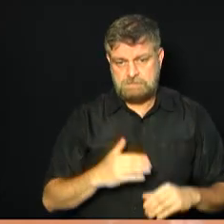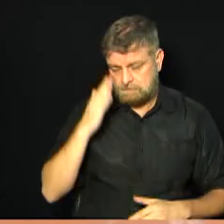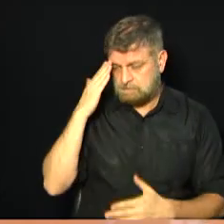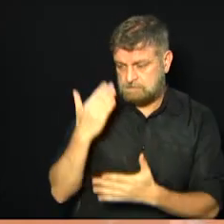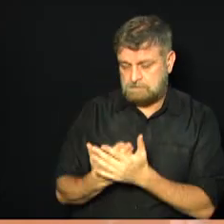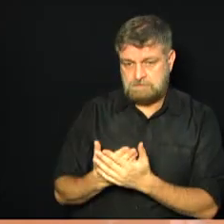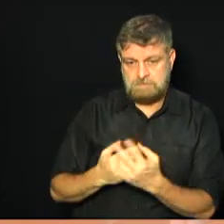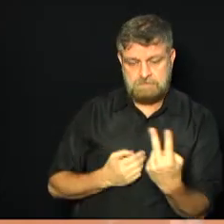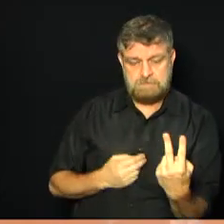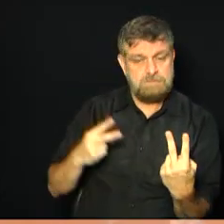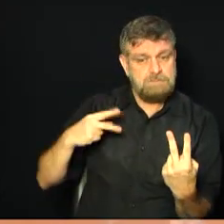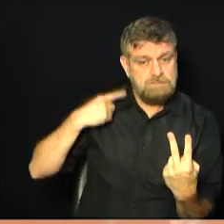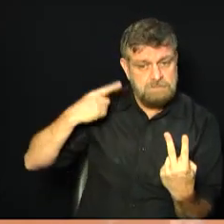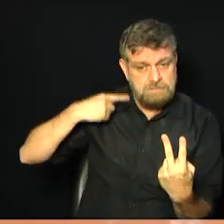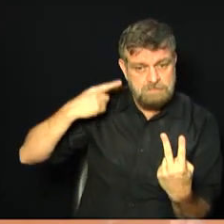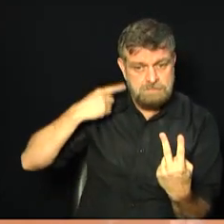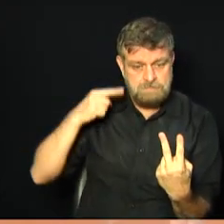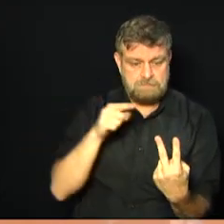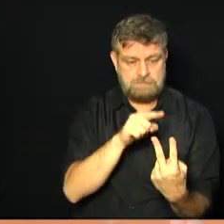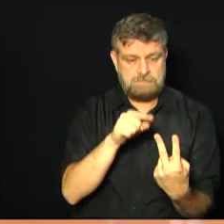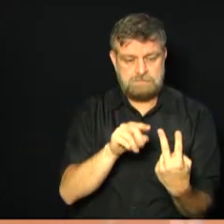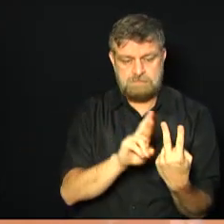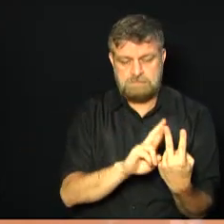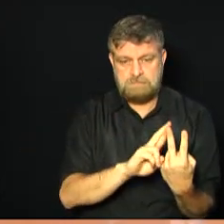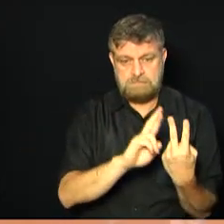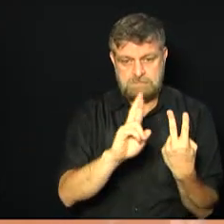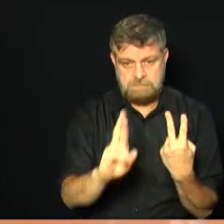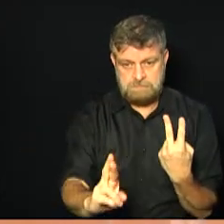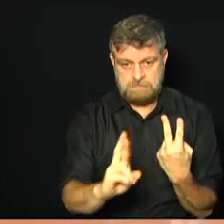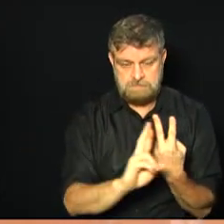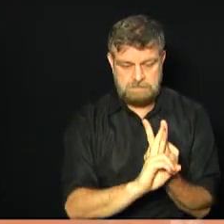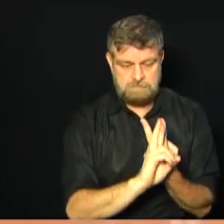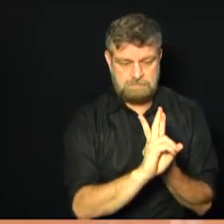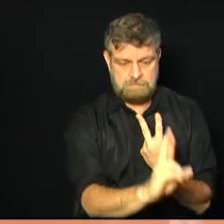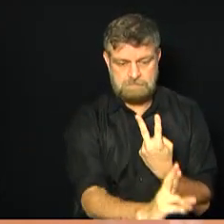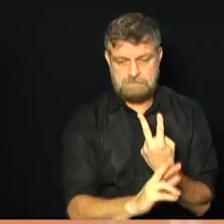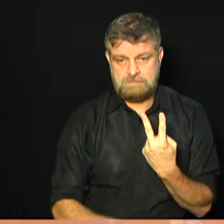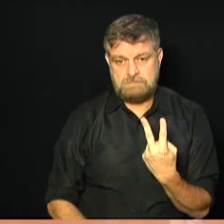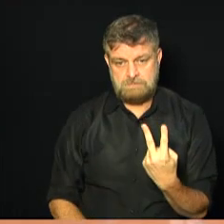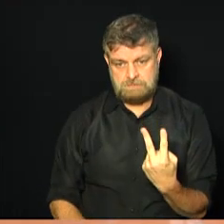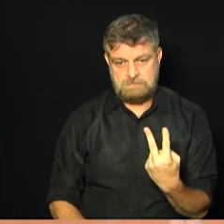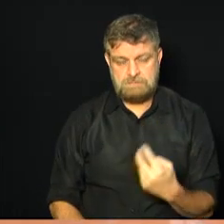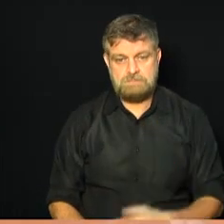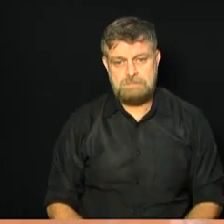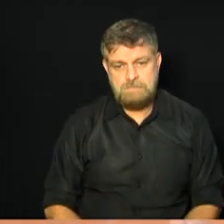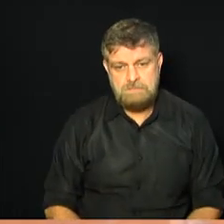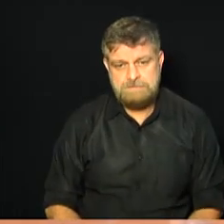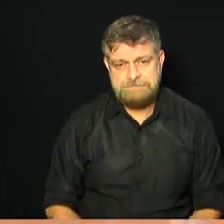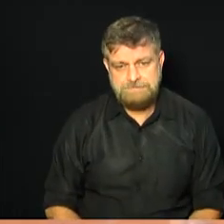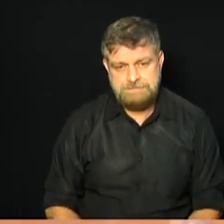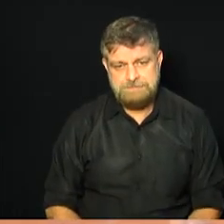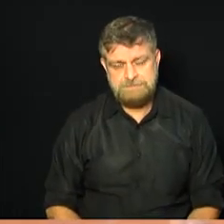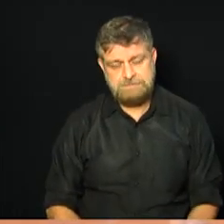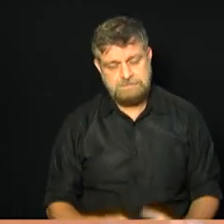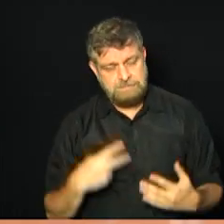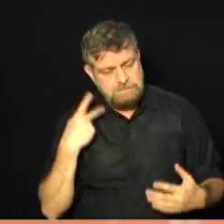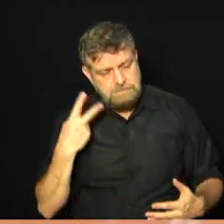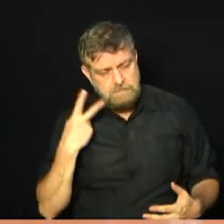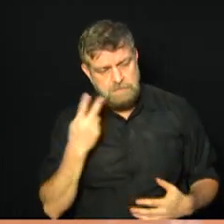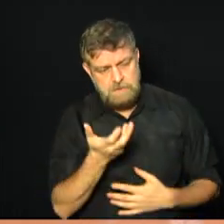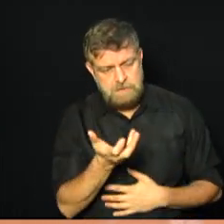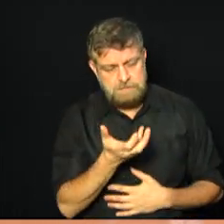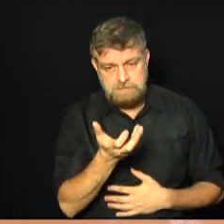doutor Leandro terão toda a disponibilidade para estar respondendo essas perguntas. Vereador, eu quero deixar